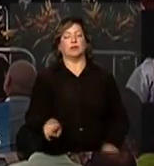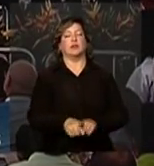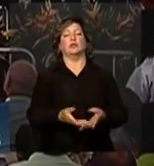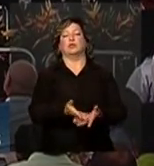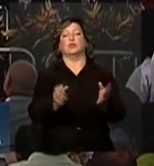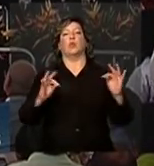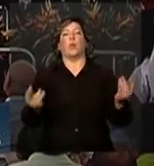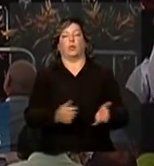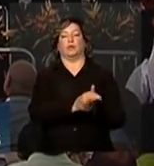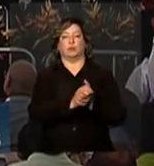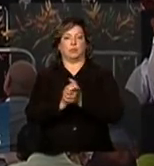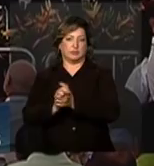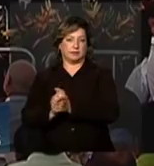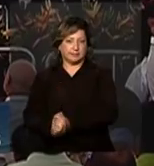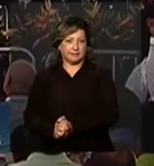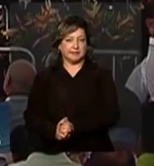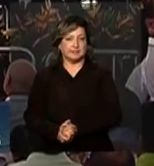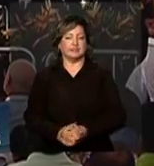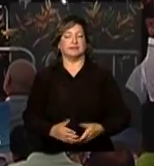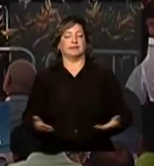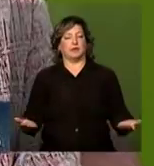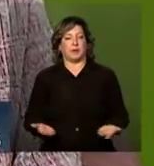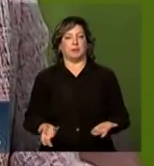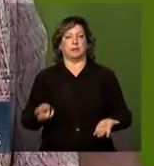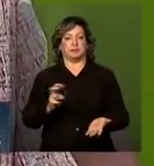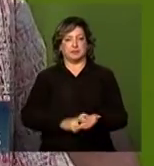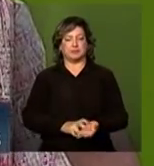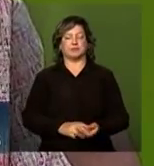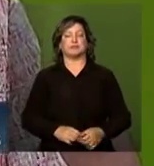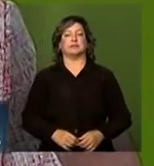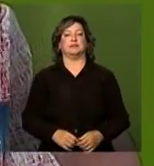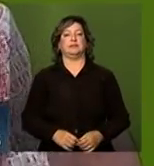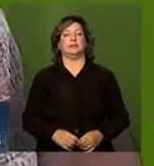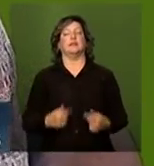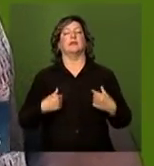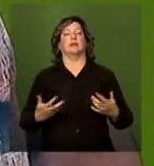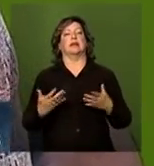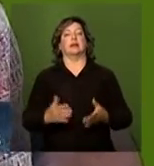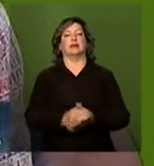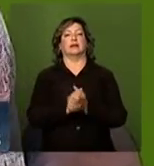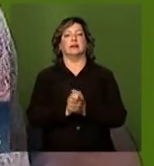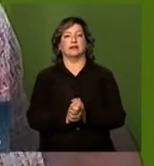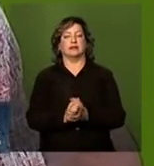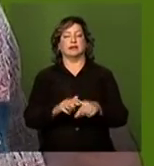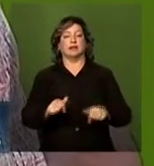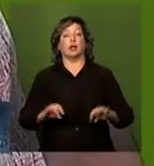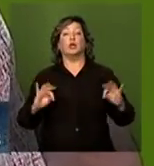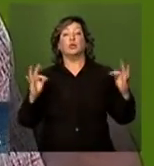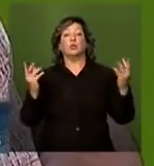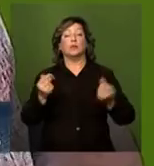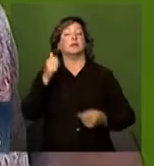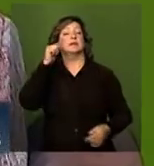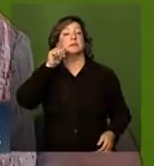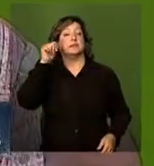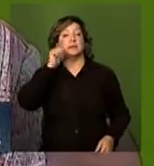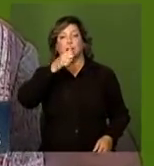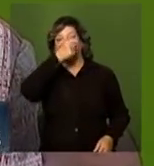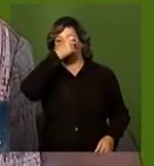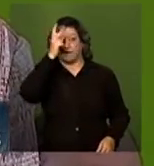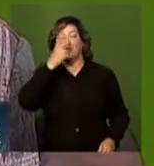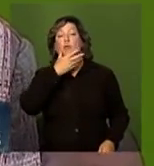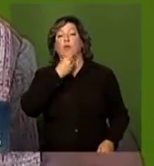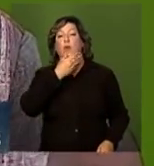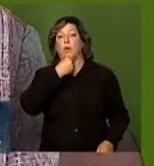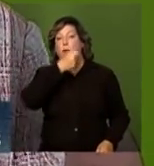cumprimentados e cumprimentadas nessa manhã quero saudar aqui todas as nossas prefeitas todos os